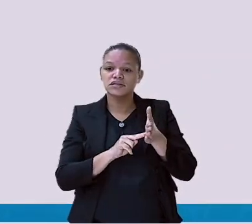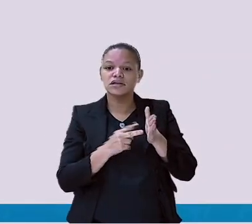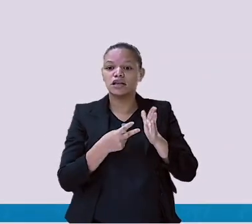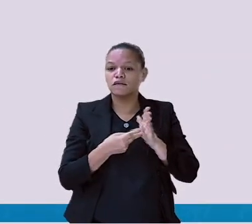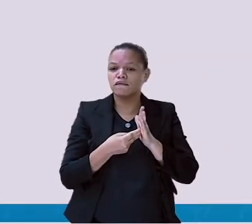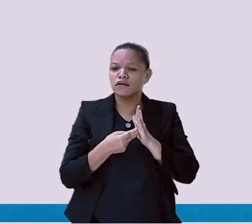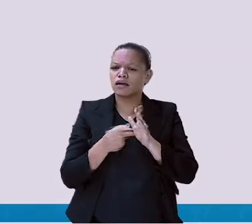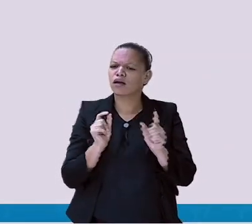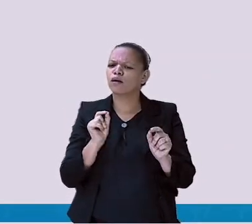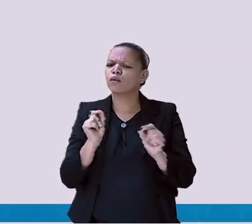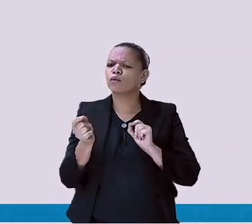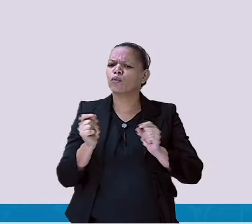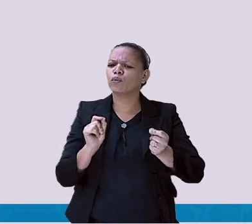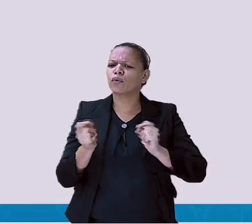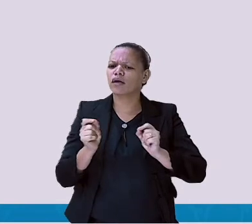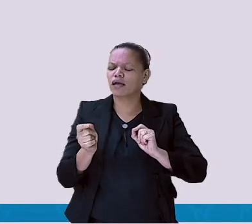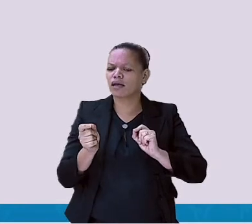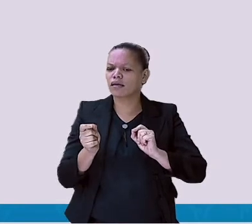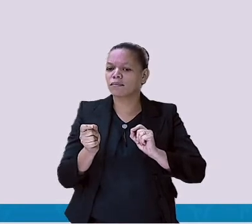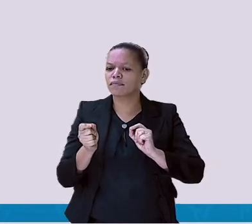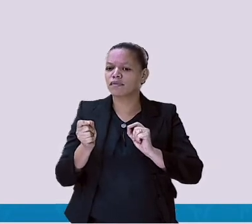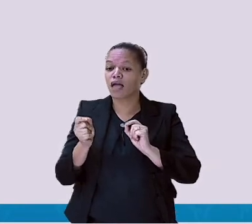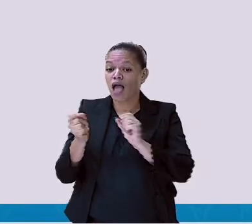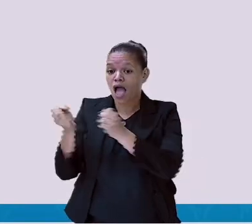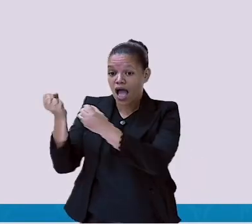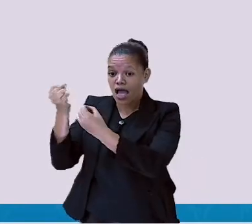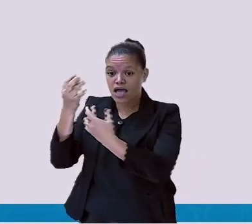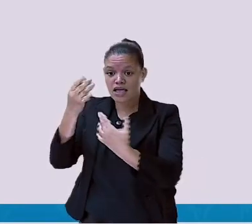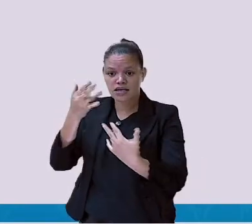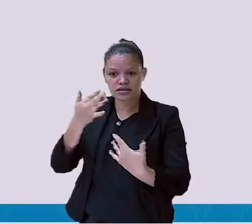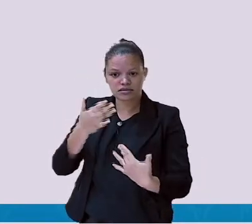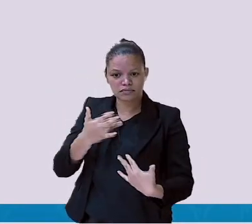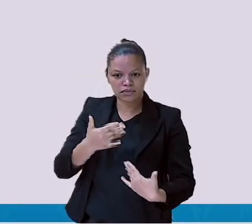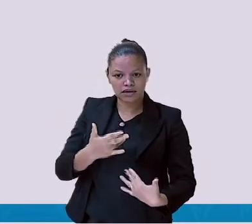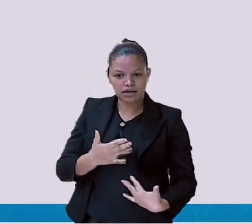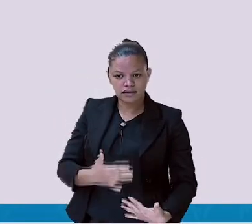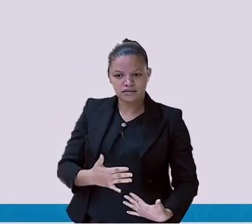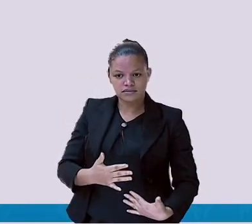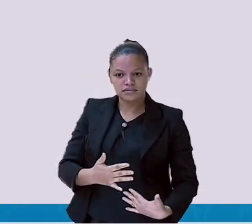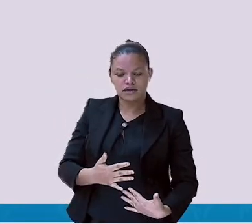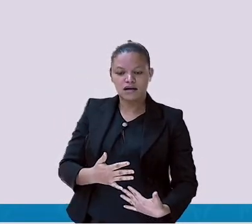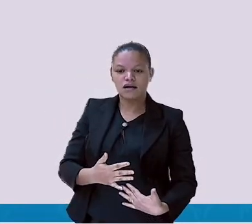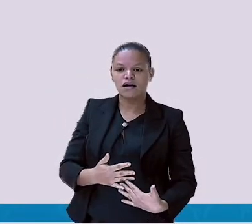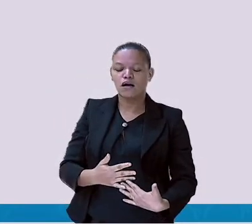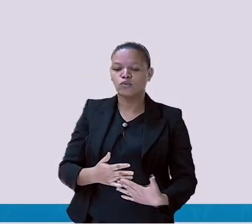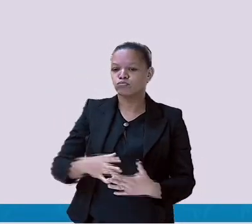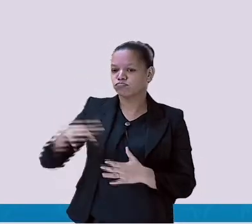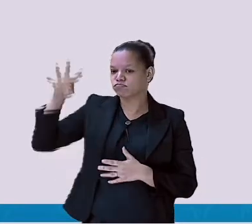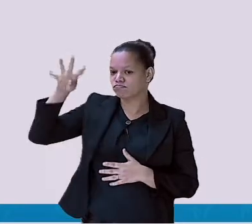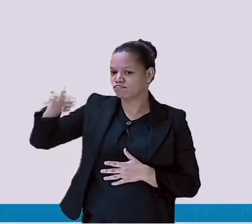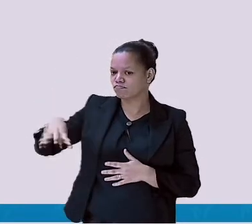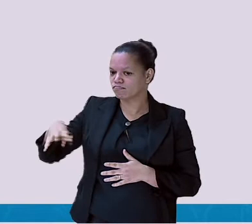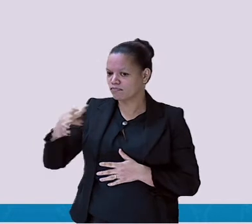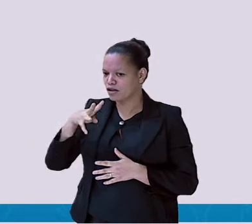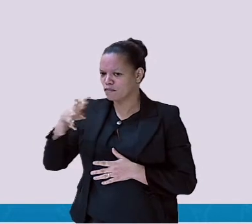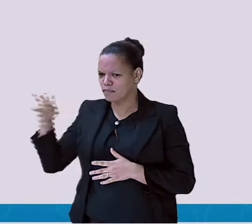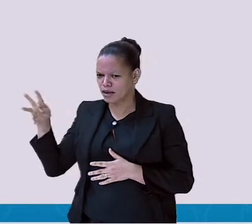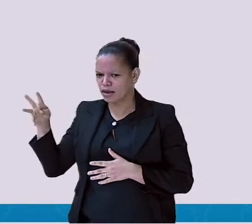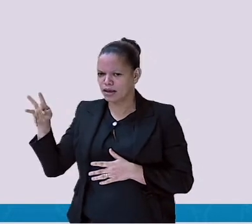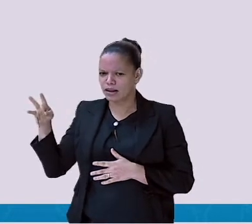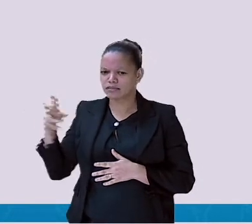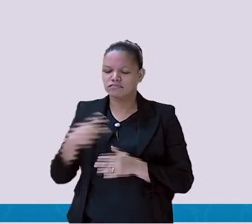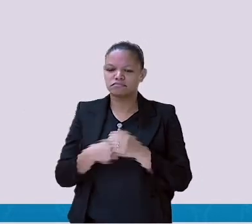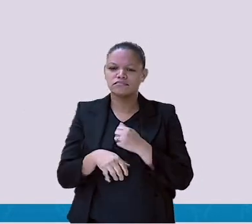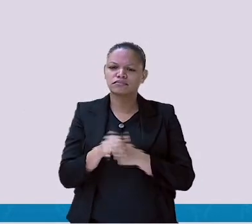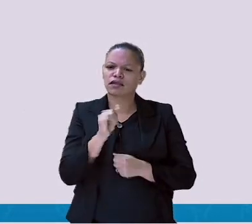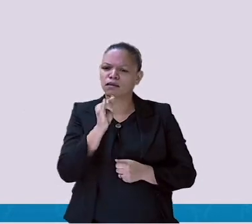né, em azul, dia 3, tá? Corpus Christi. No dia